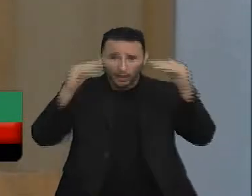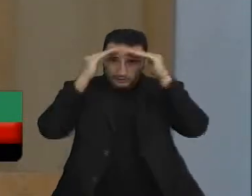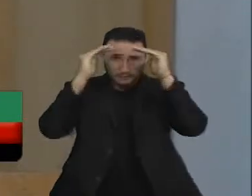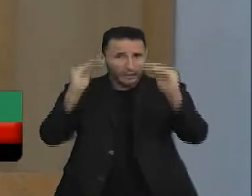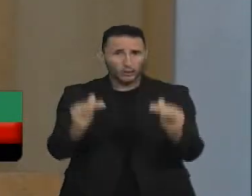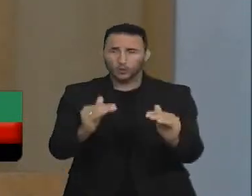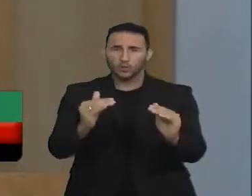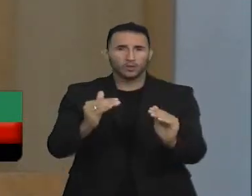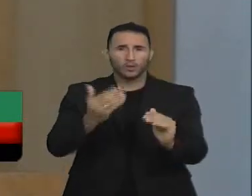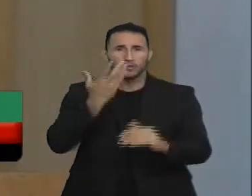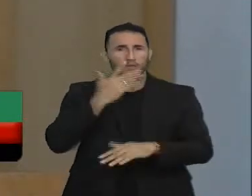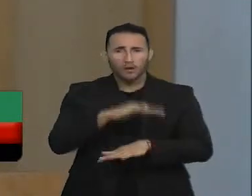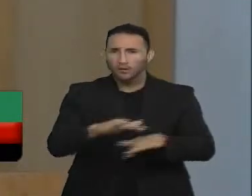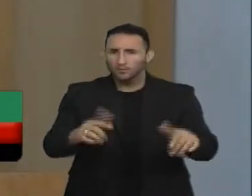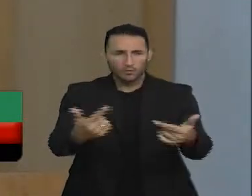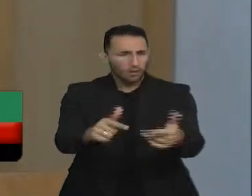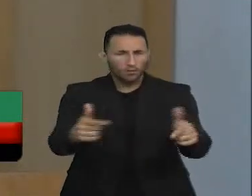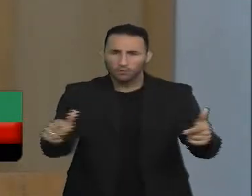nossas crianças.